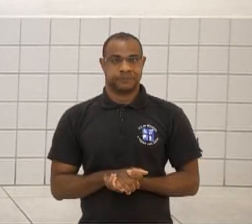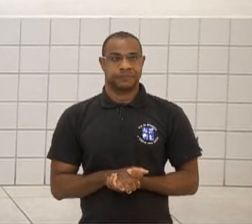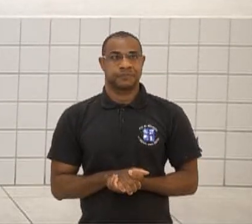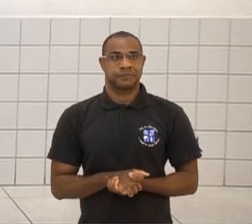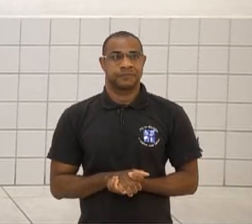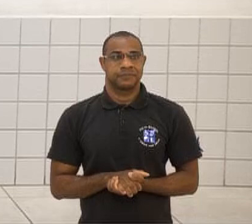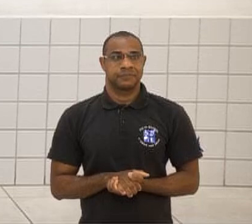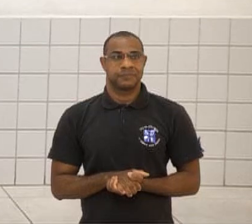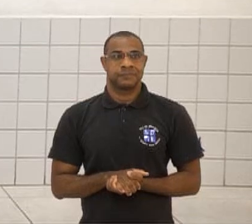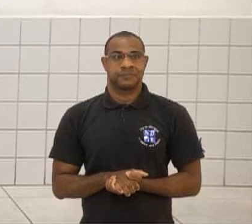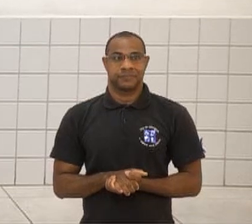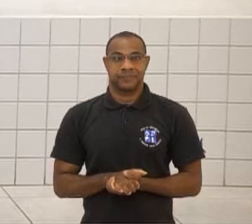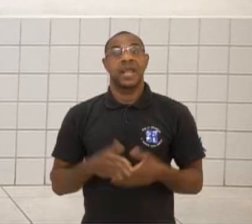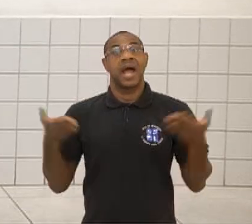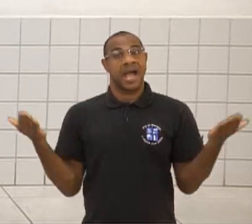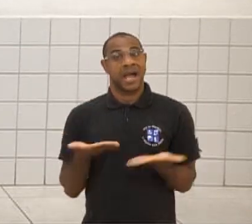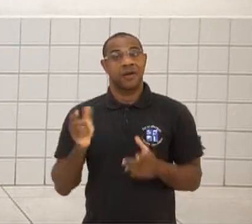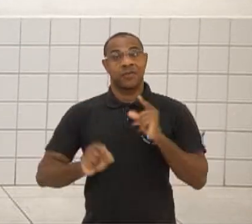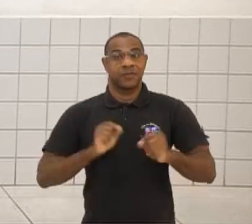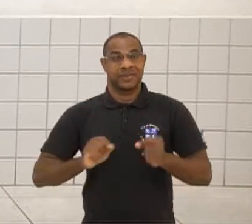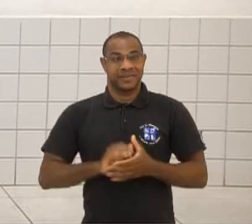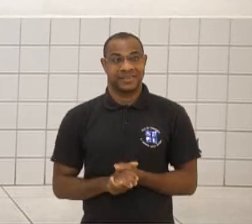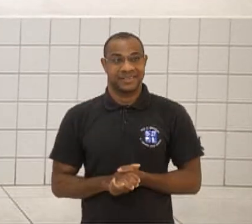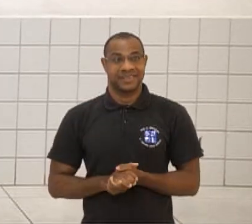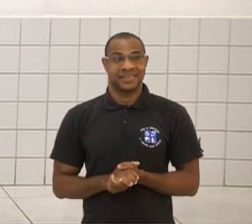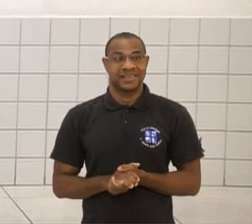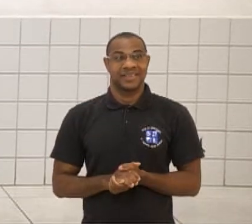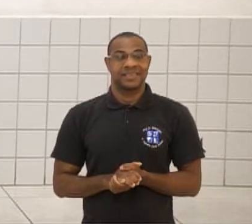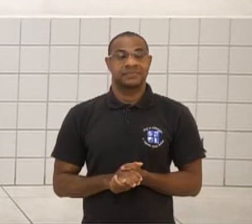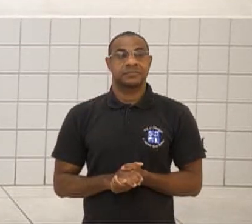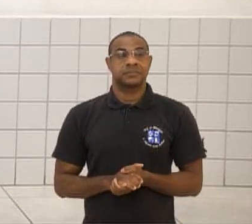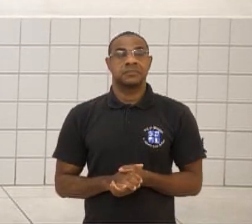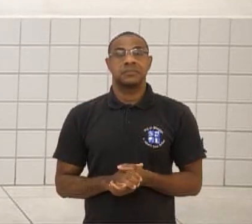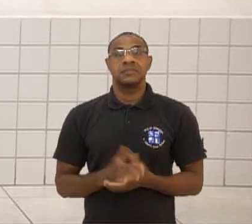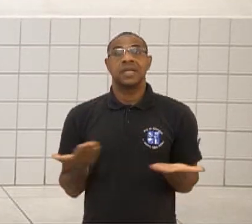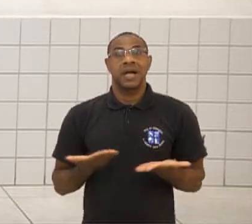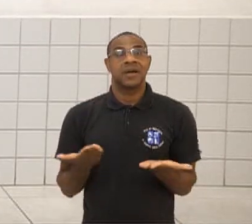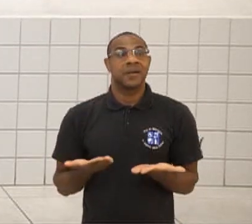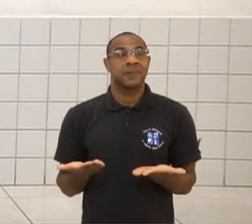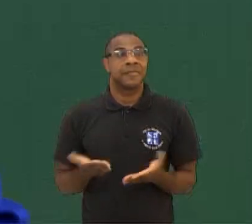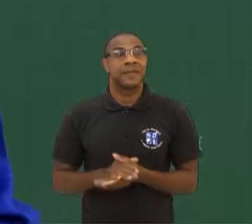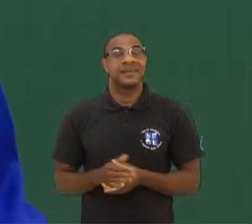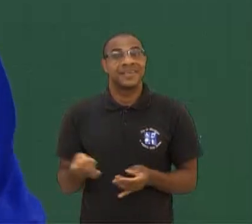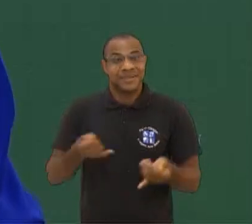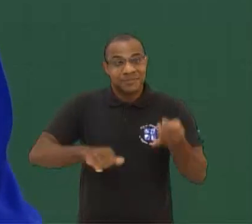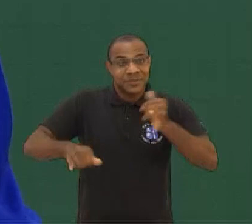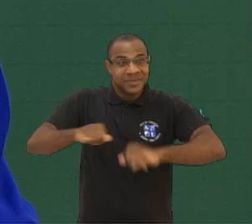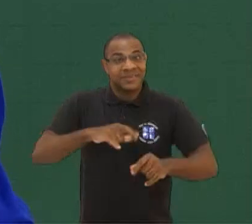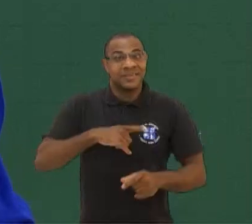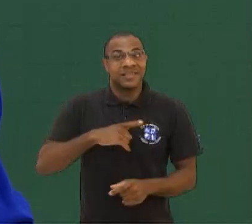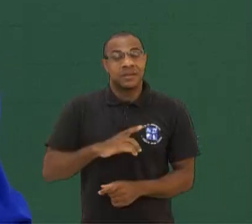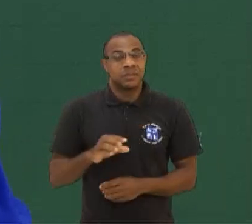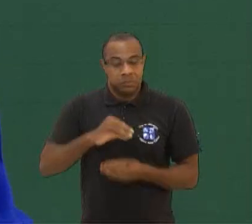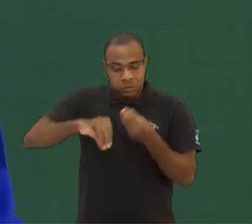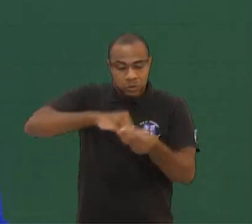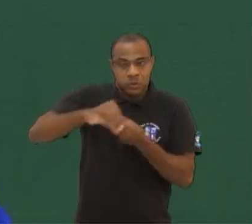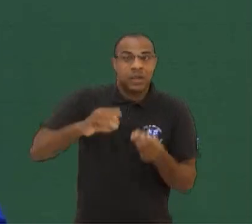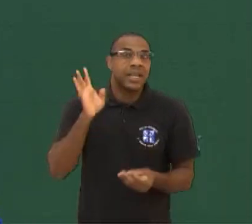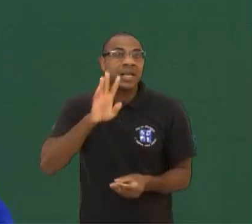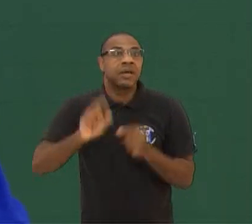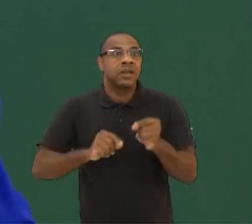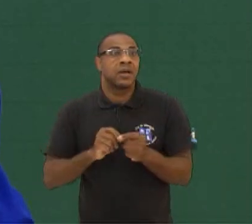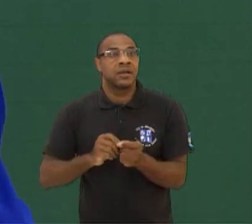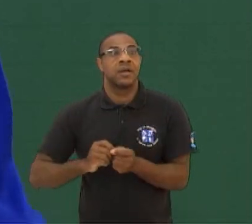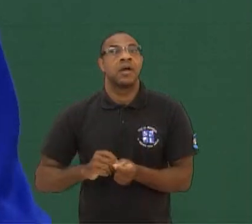certo? Agora, a gente, muito esperto, o pessoal da química, conseguiu uma solução bem legal, que é o